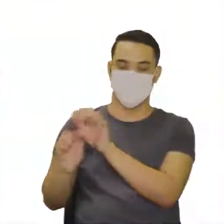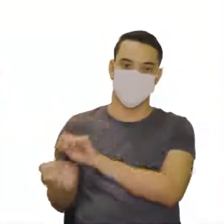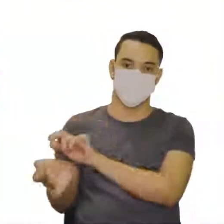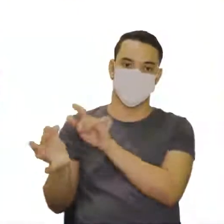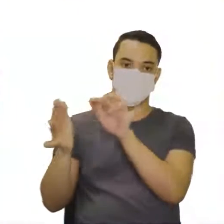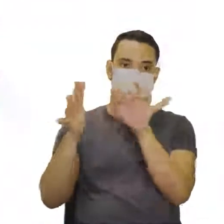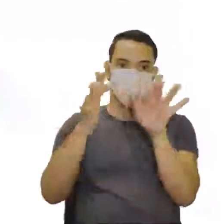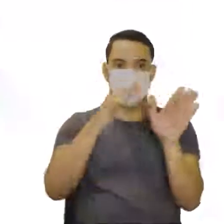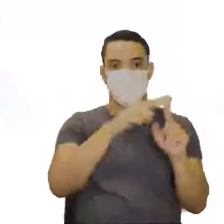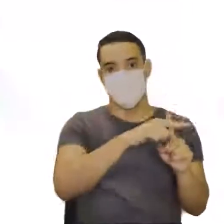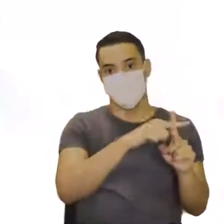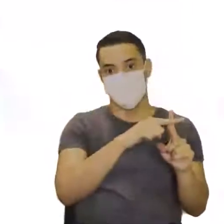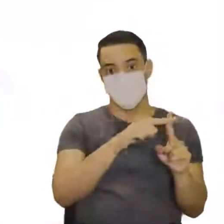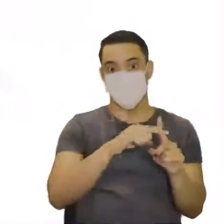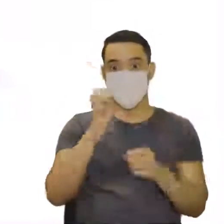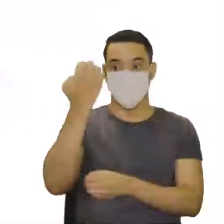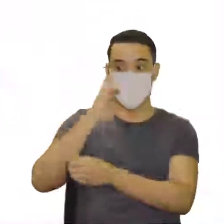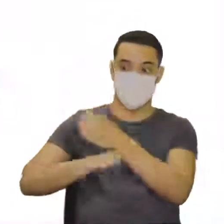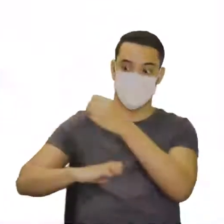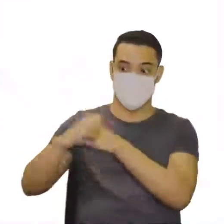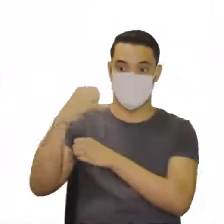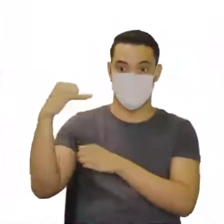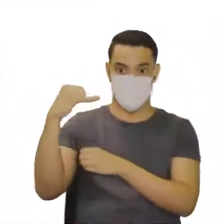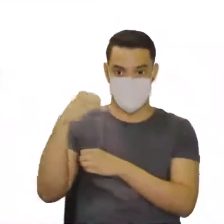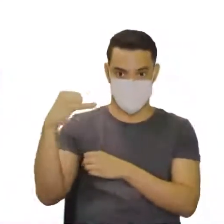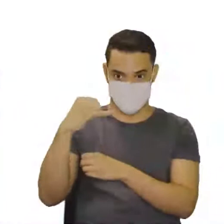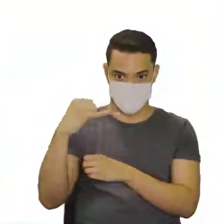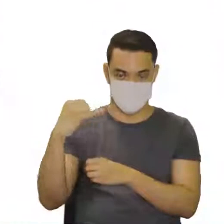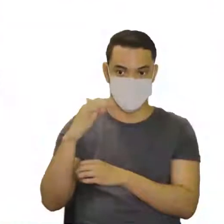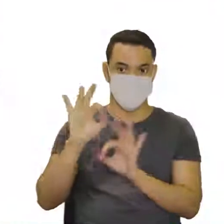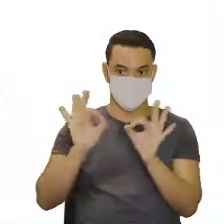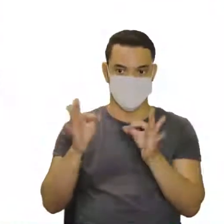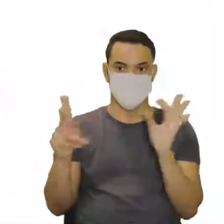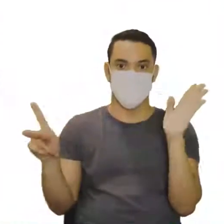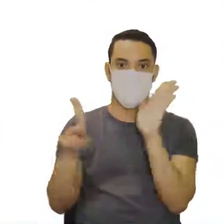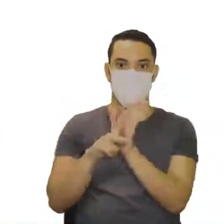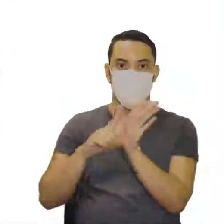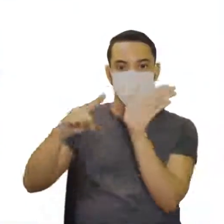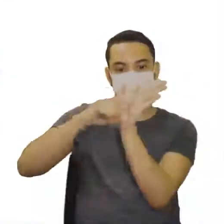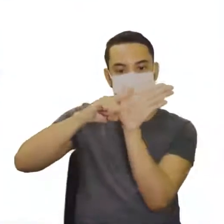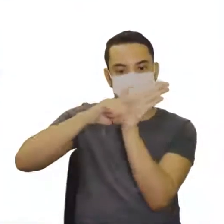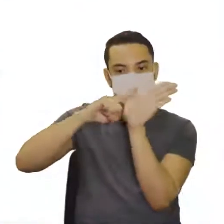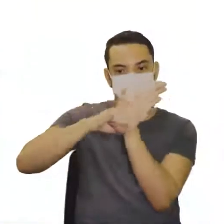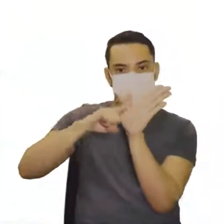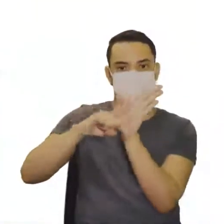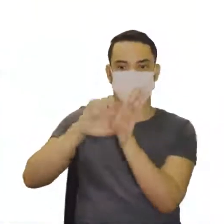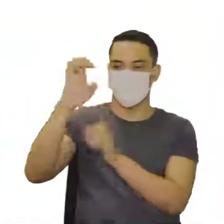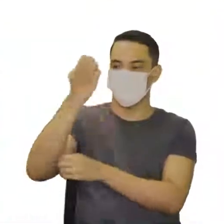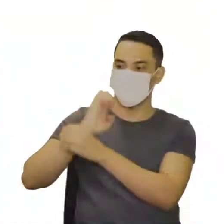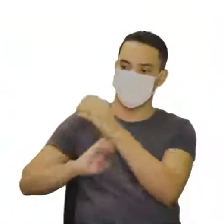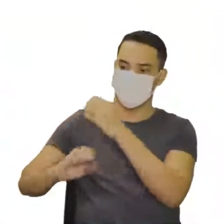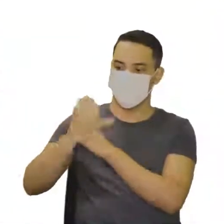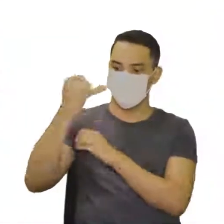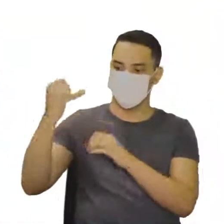positivo. Ok? Elétrons, tá, pessoal? Os elétrons, que são os portadores de carga negativo, eles vão aí do polo